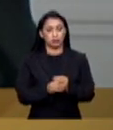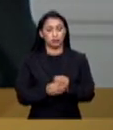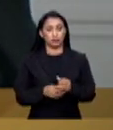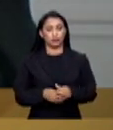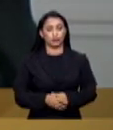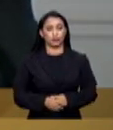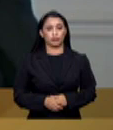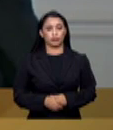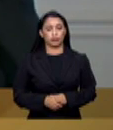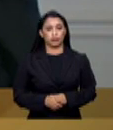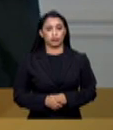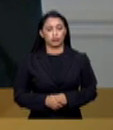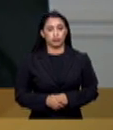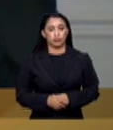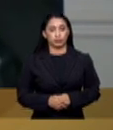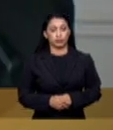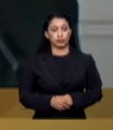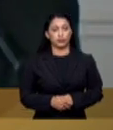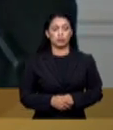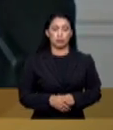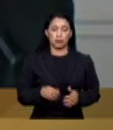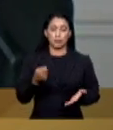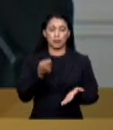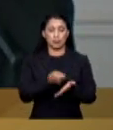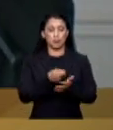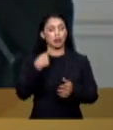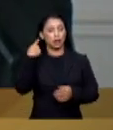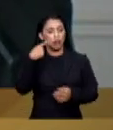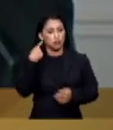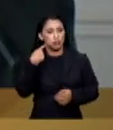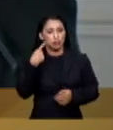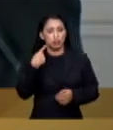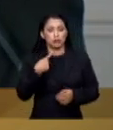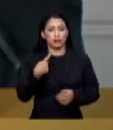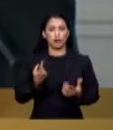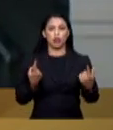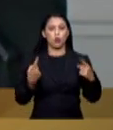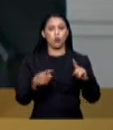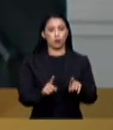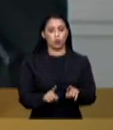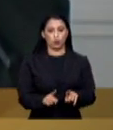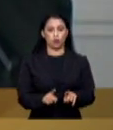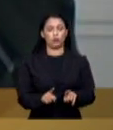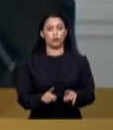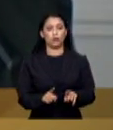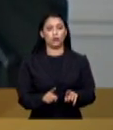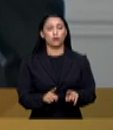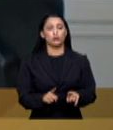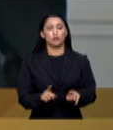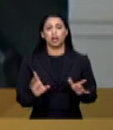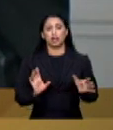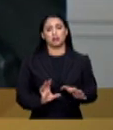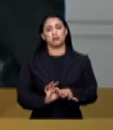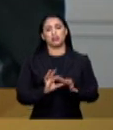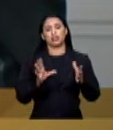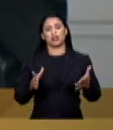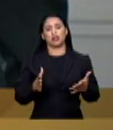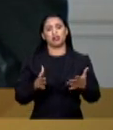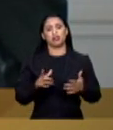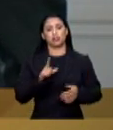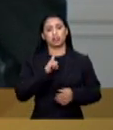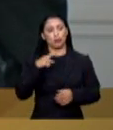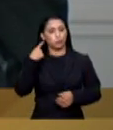sucumbencial, de forma alguma atente contra a inviolabilidade, a liberdade, a imunidade